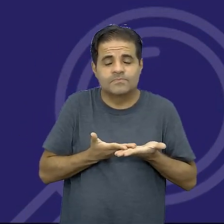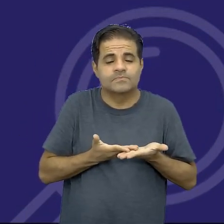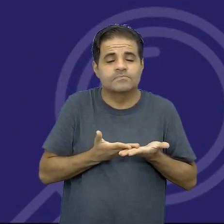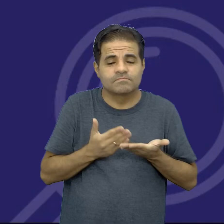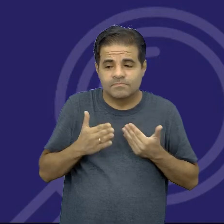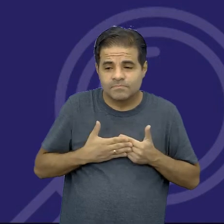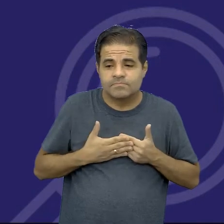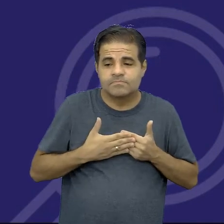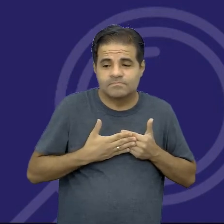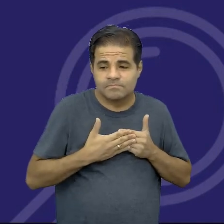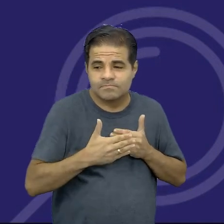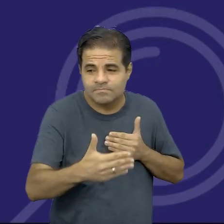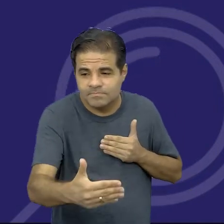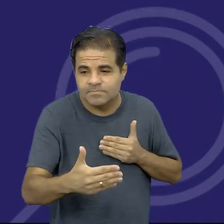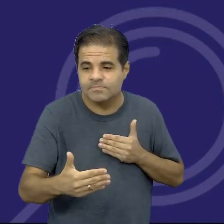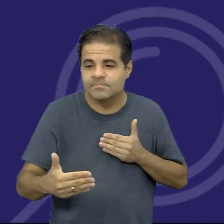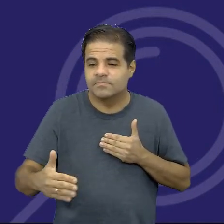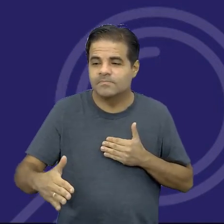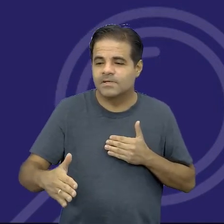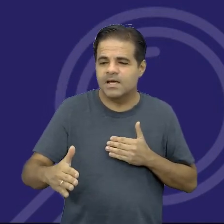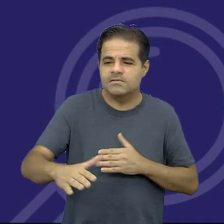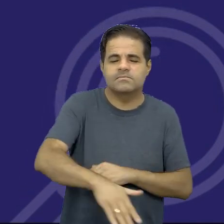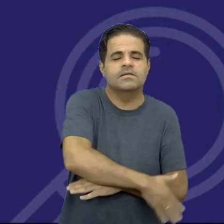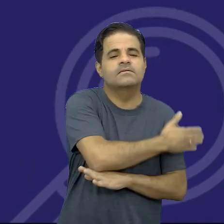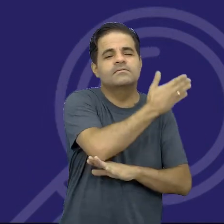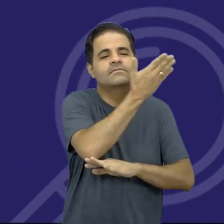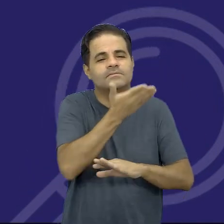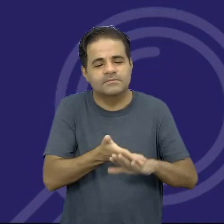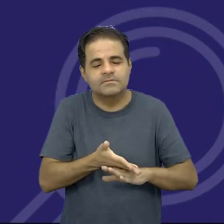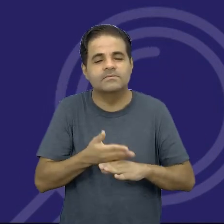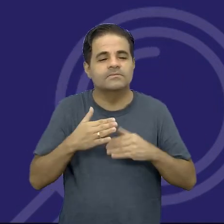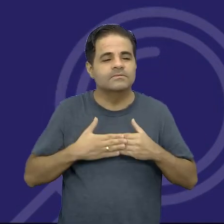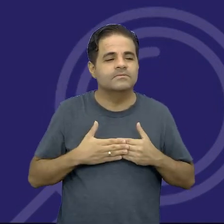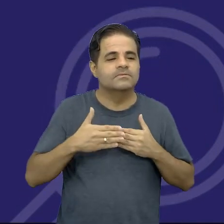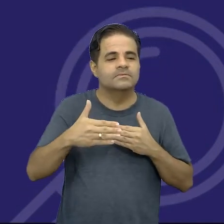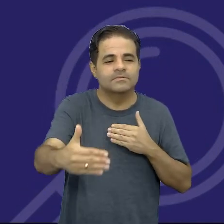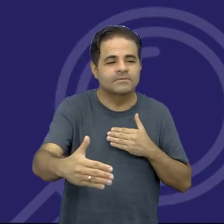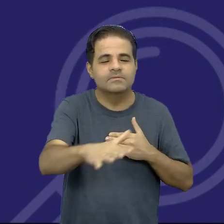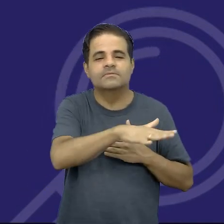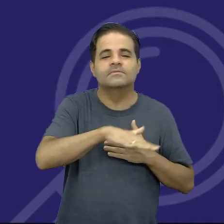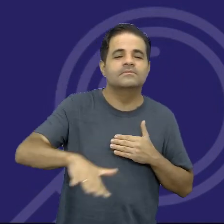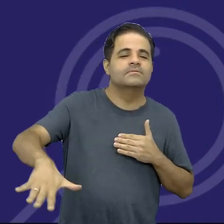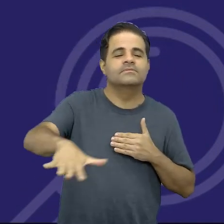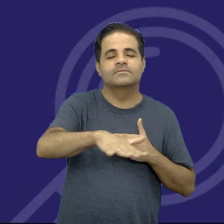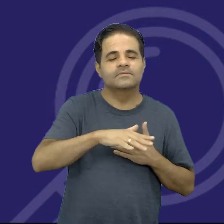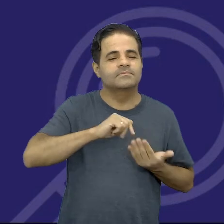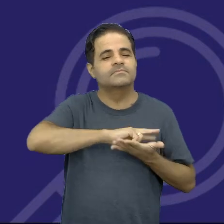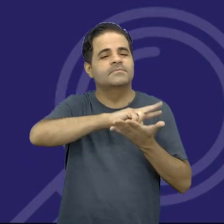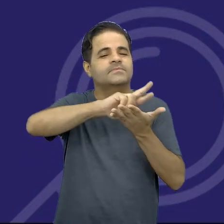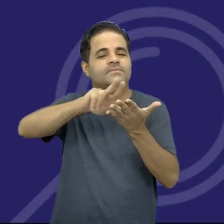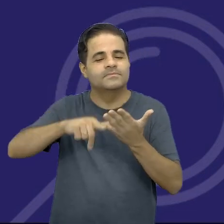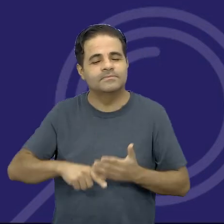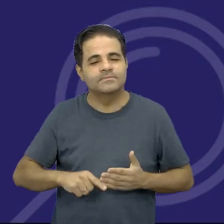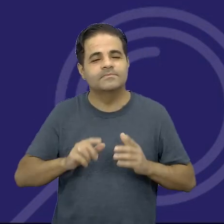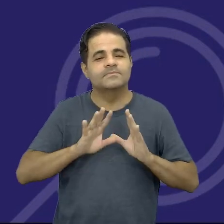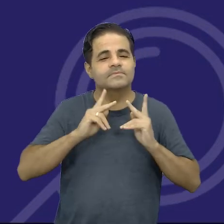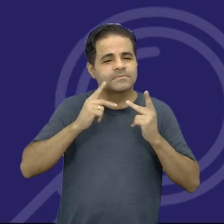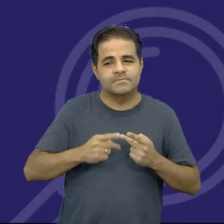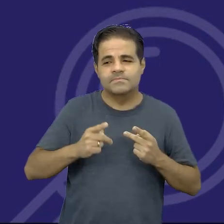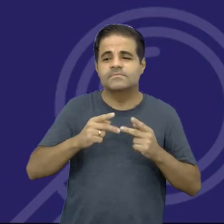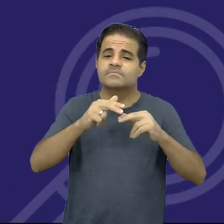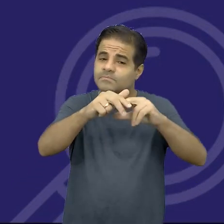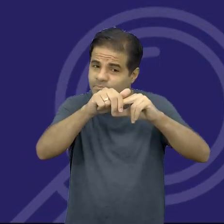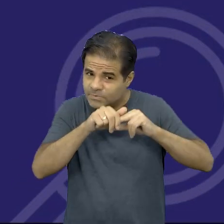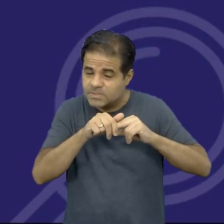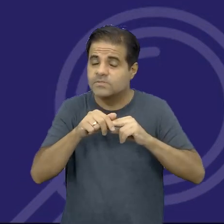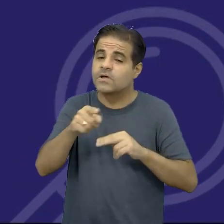compreender, né, de maneira integral essa atividade mais complexa sobre as características dos seres vivos. Por isso